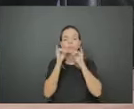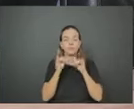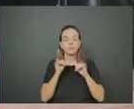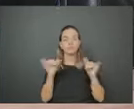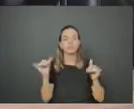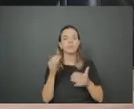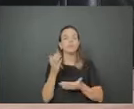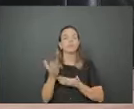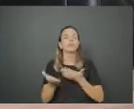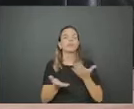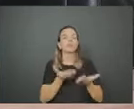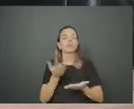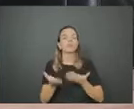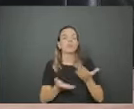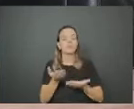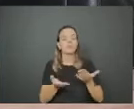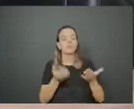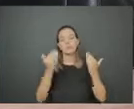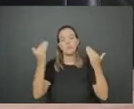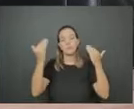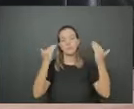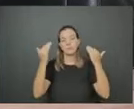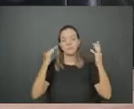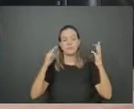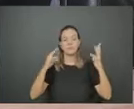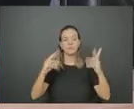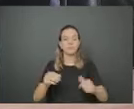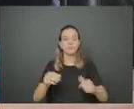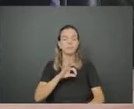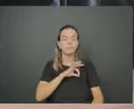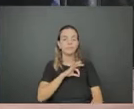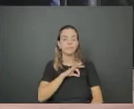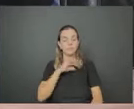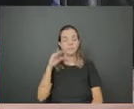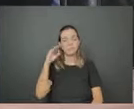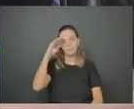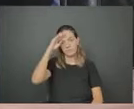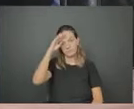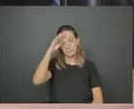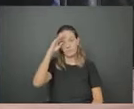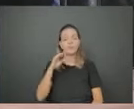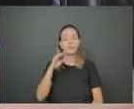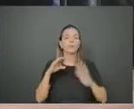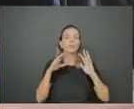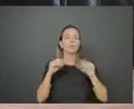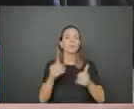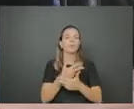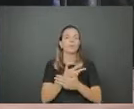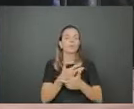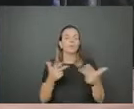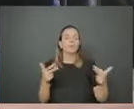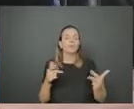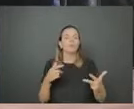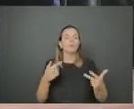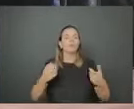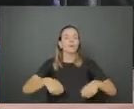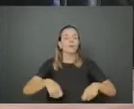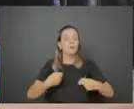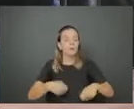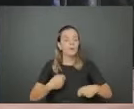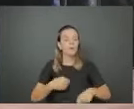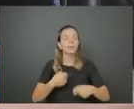atendimento psicológico a todos os nossos policiais militares. Todas as necessidades que ele tem, como